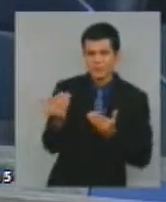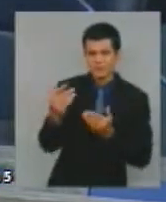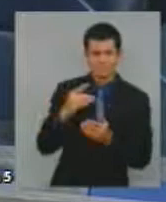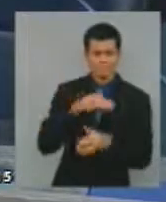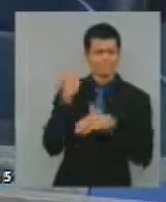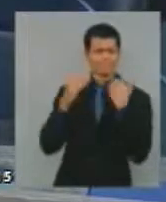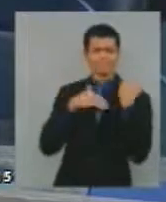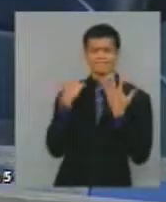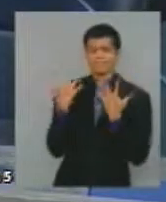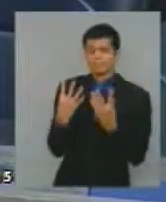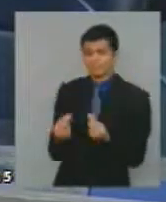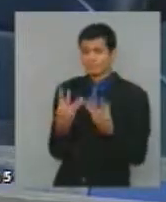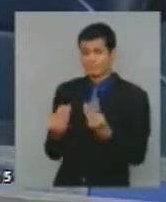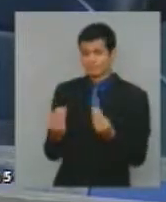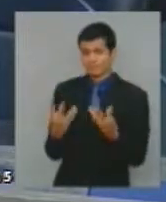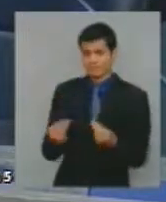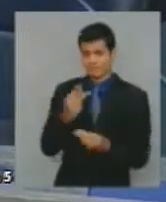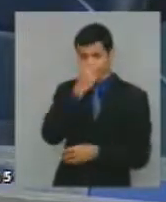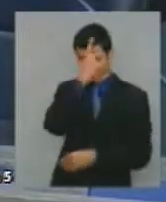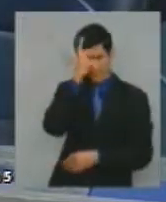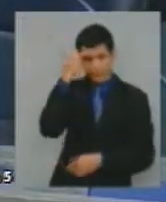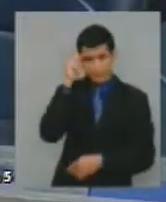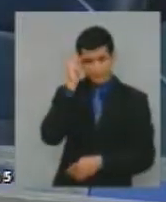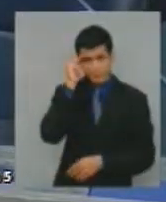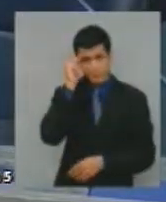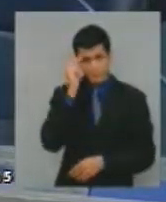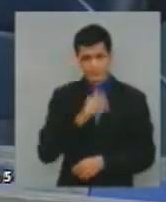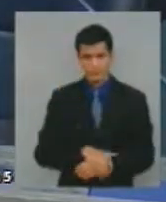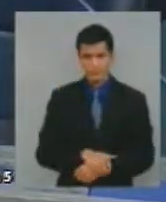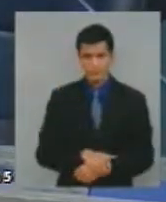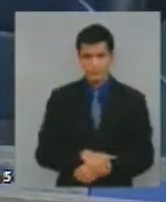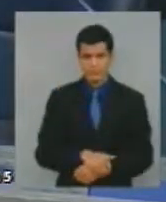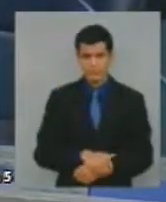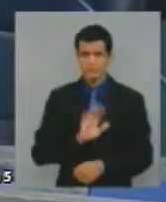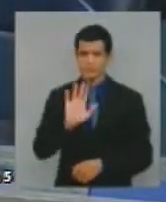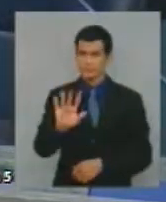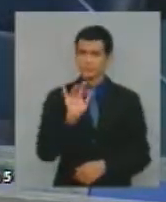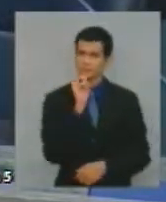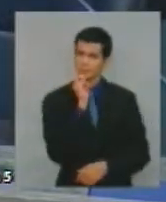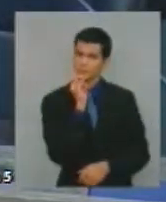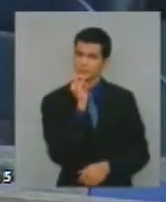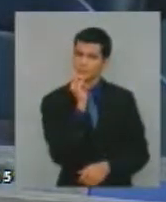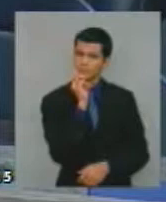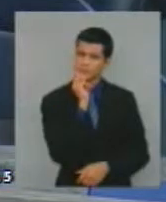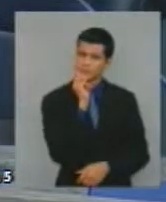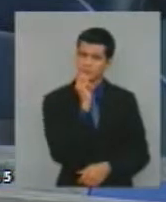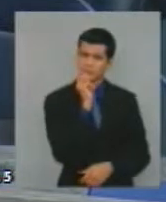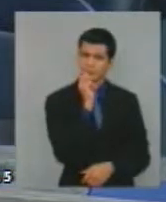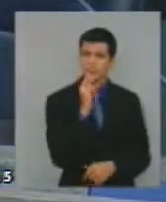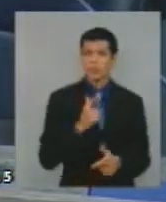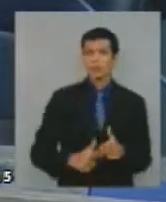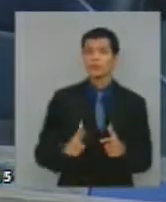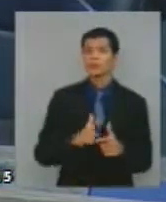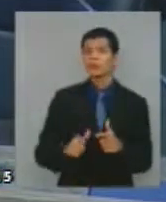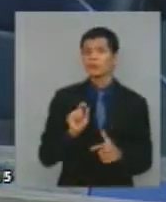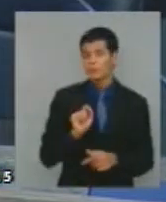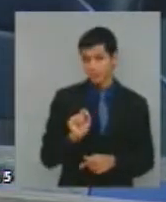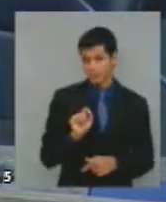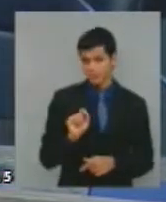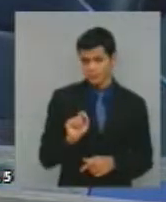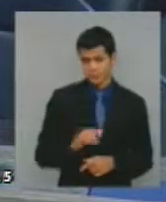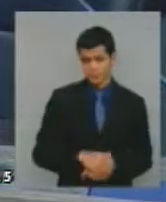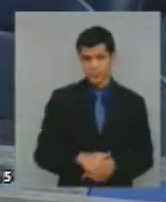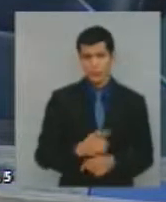interessante, Renato, é que, se você for ver hoje, o problema antigamente era você chegar a 1 ano, a